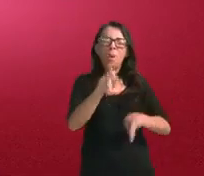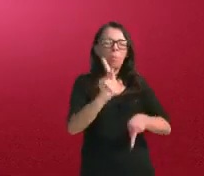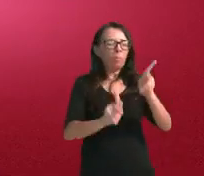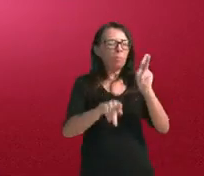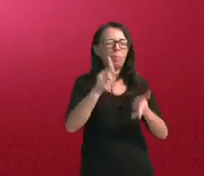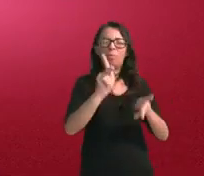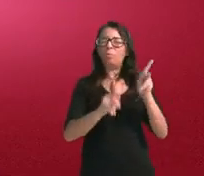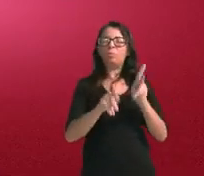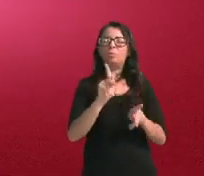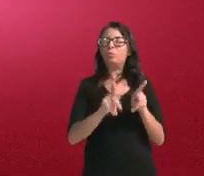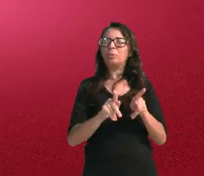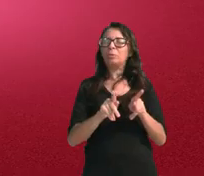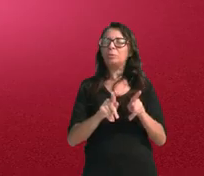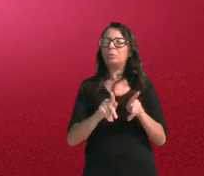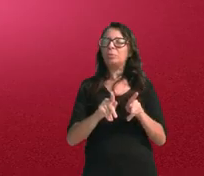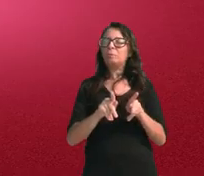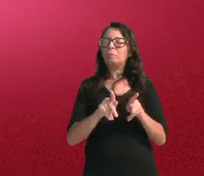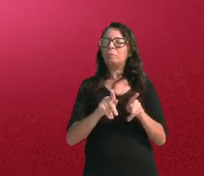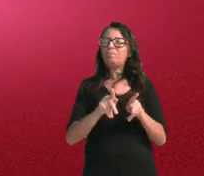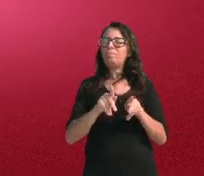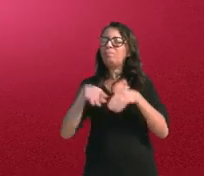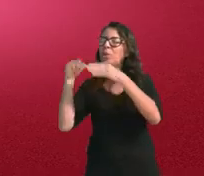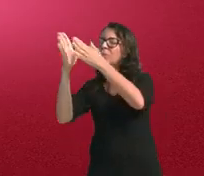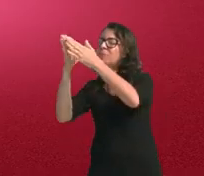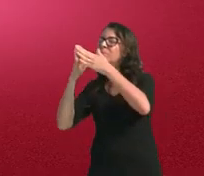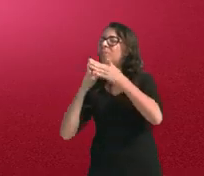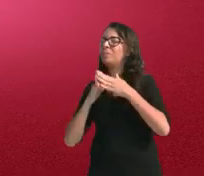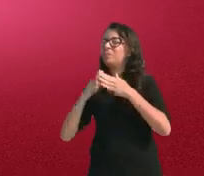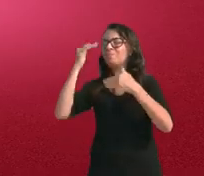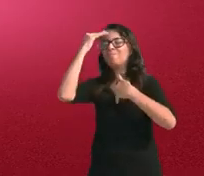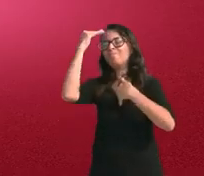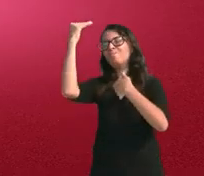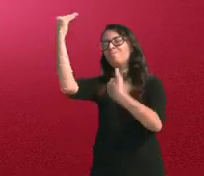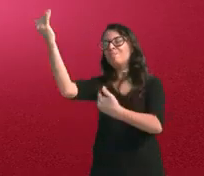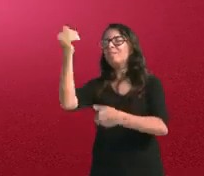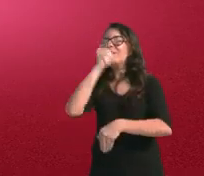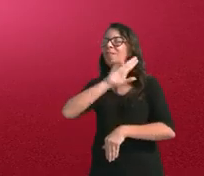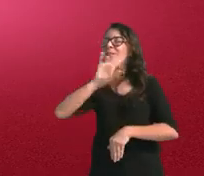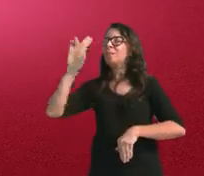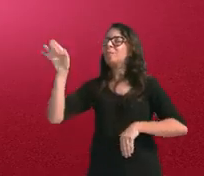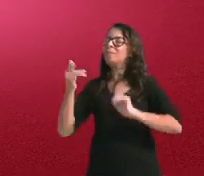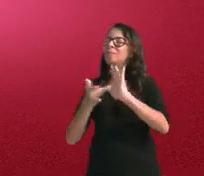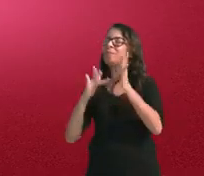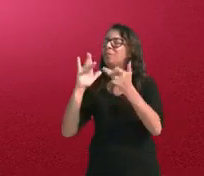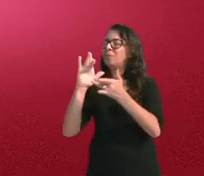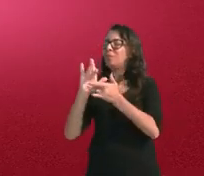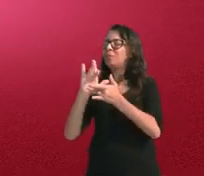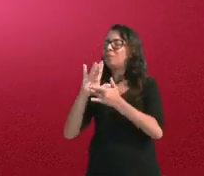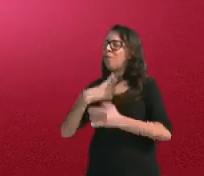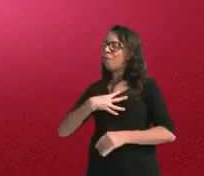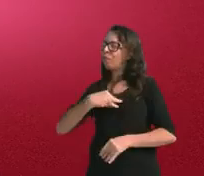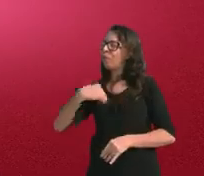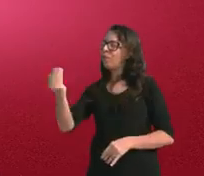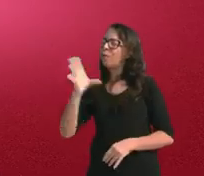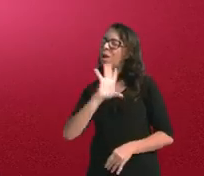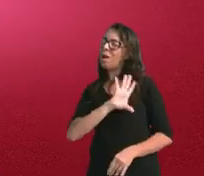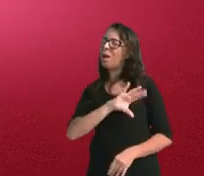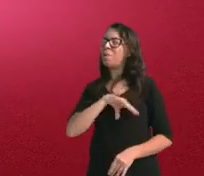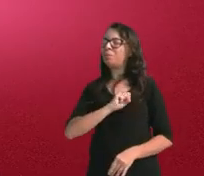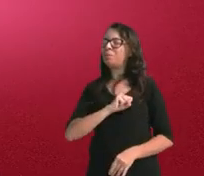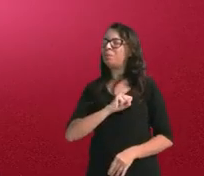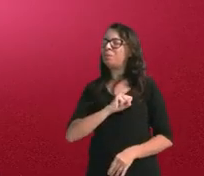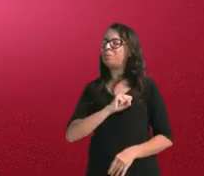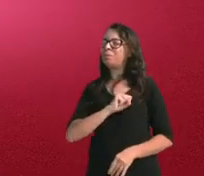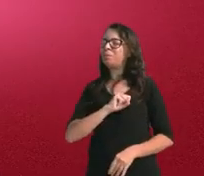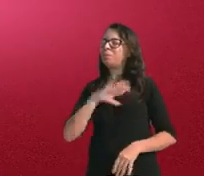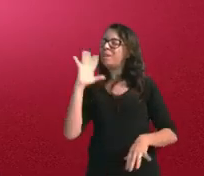Pai, é o que te peço, te agradeço, no nome santo do Teu Filho amado Jesus Cristo. E todos nós dizemos